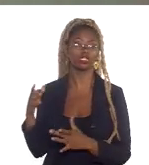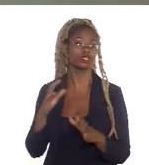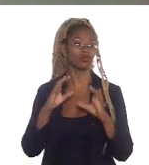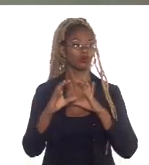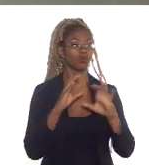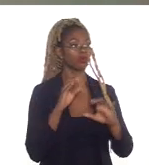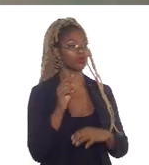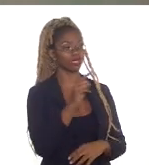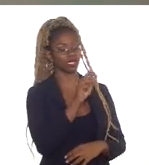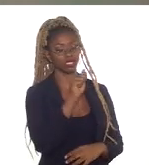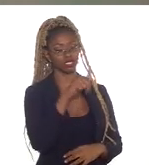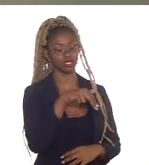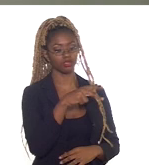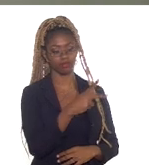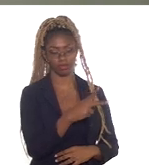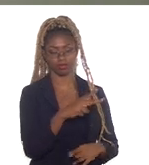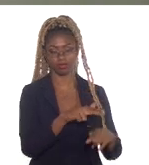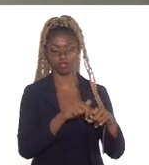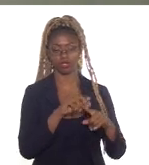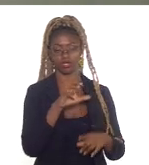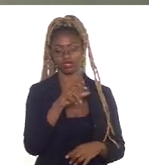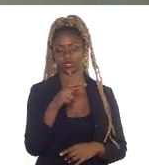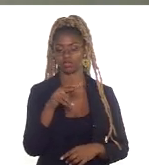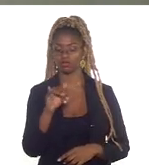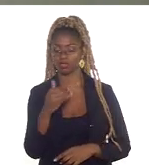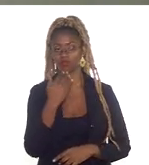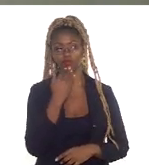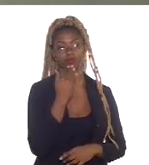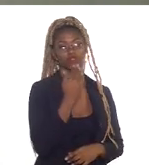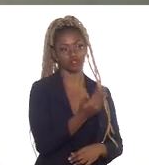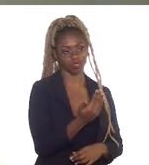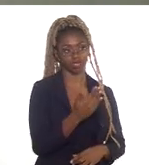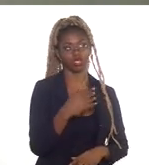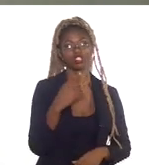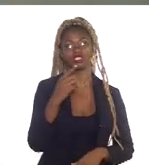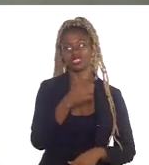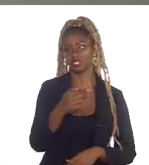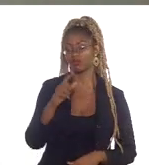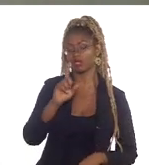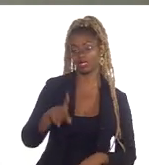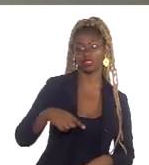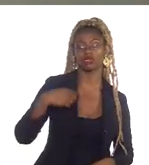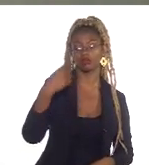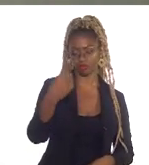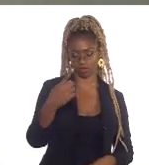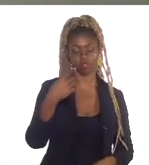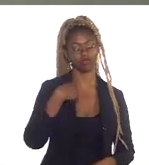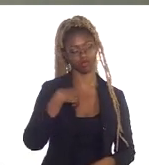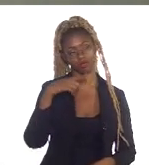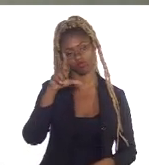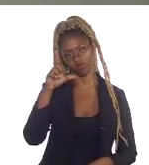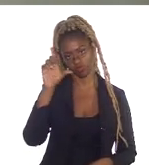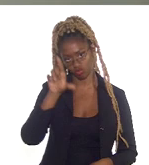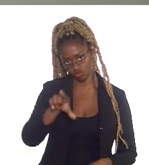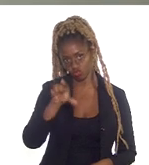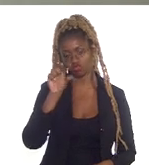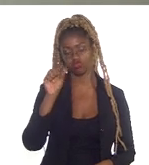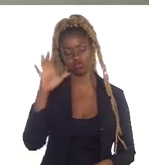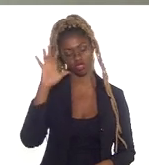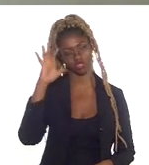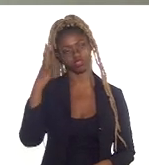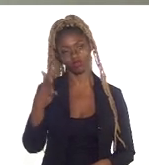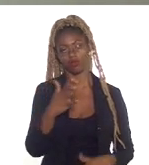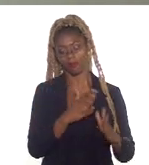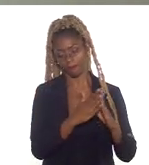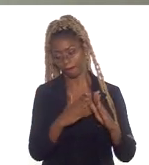ANP, porque a CPI vai cobrar, isso eu vou decidir na próxima semana com os deputados, enquanto, qual o prazo